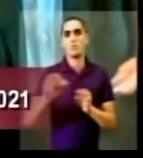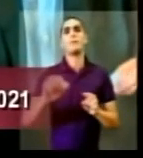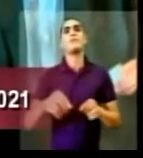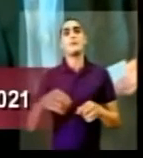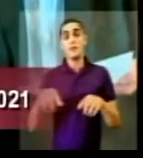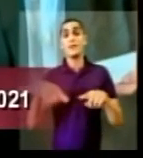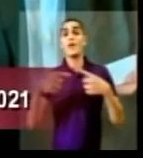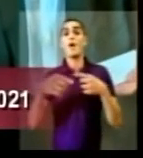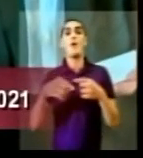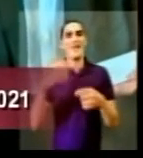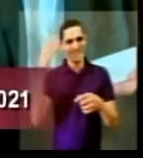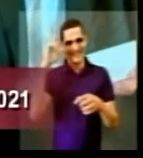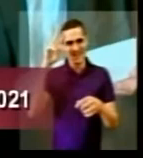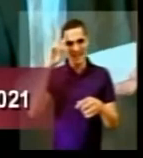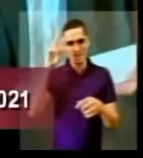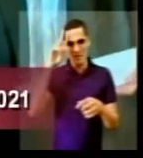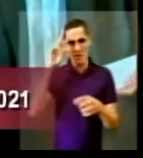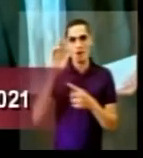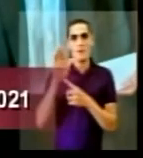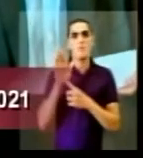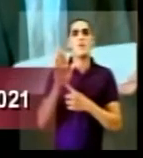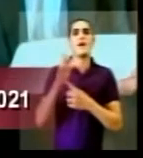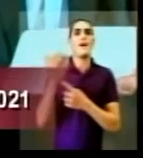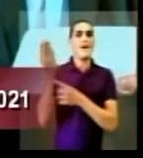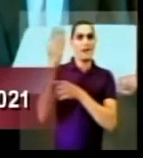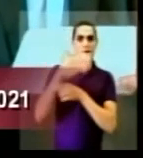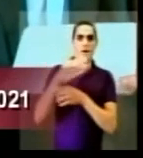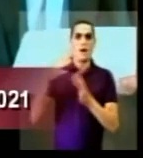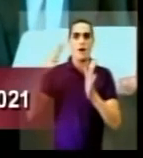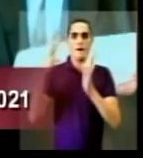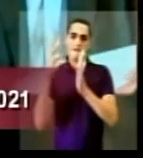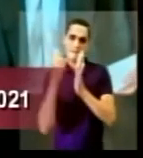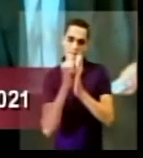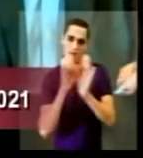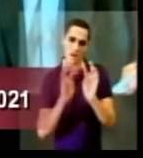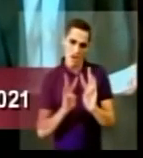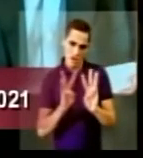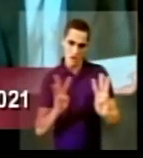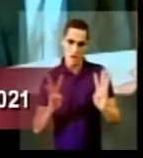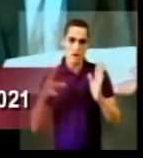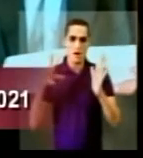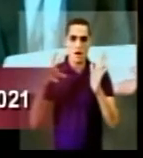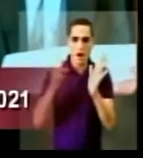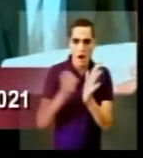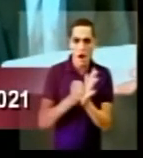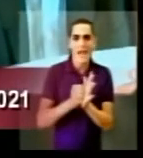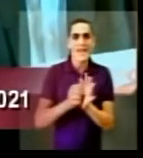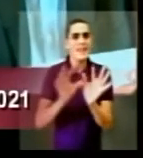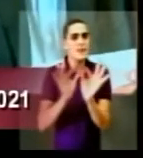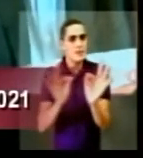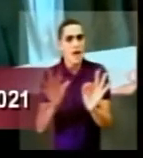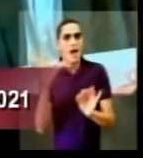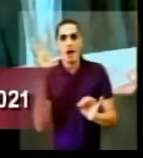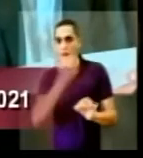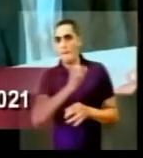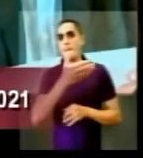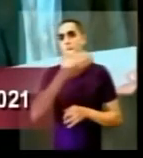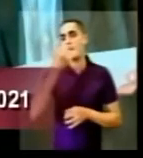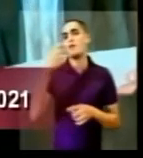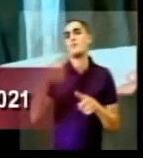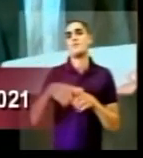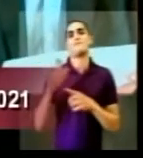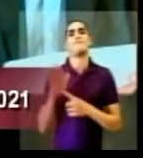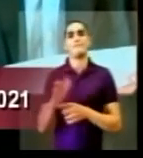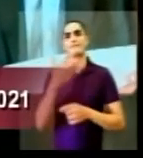É fundamental porque você fica mais rápido, fica mais sério a tua